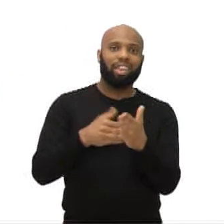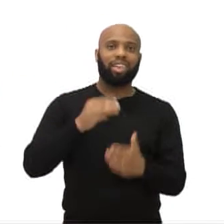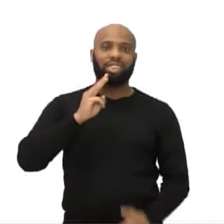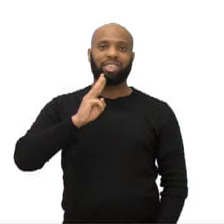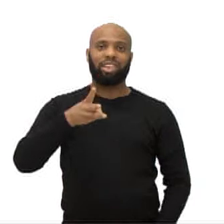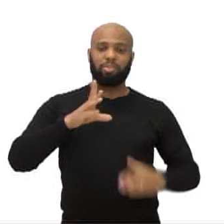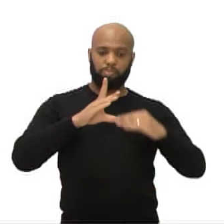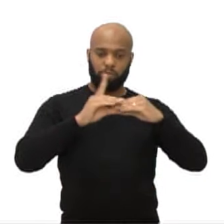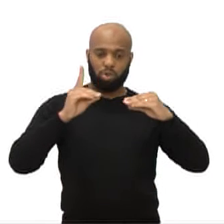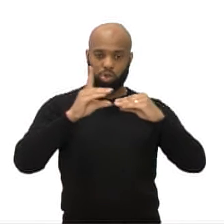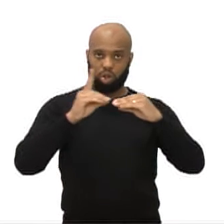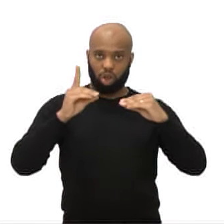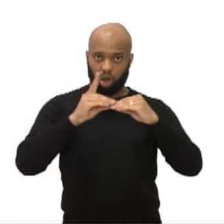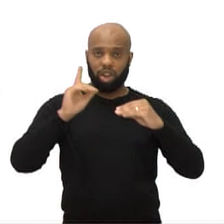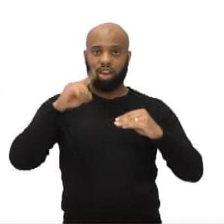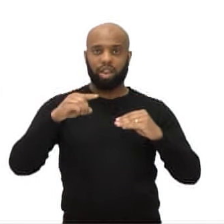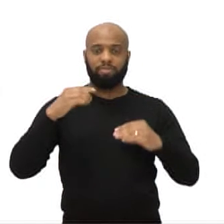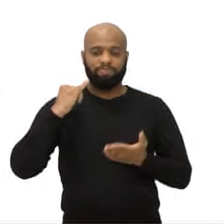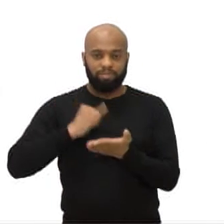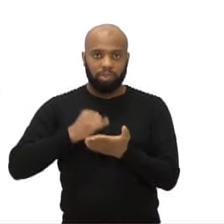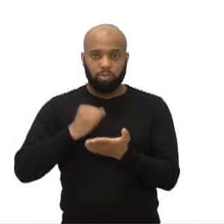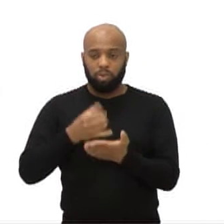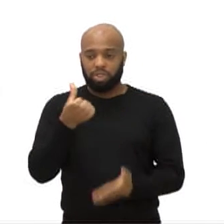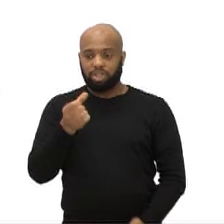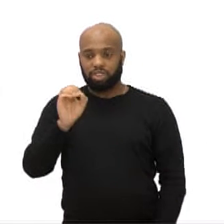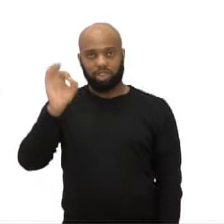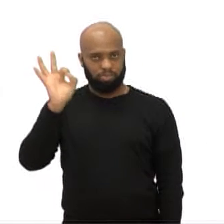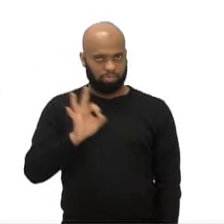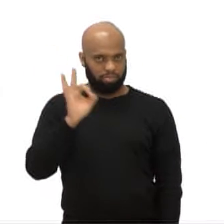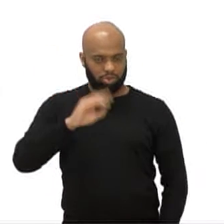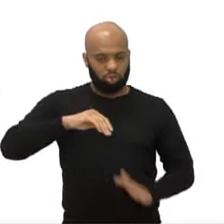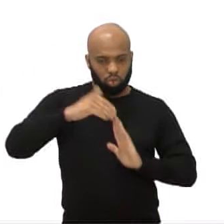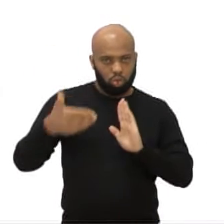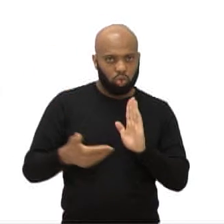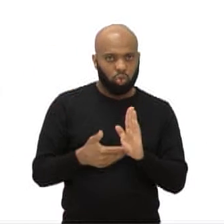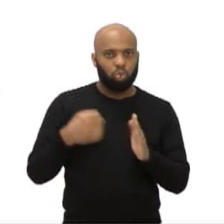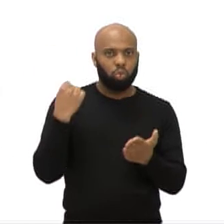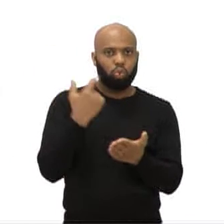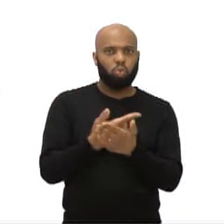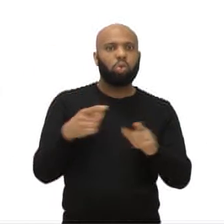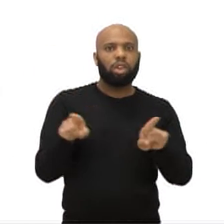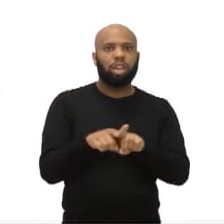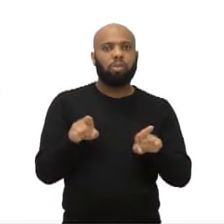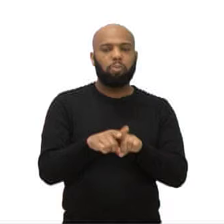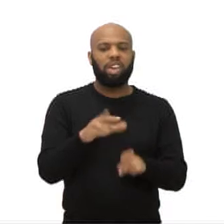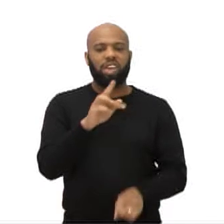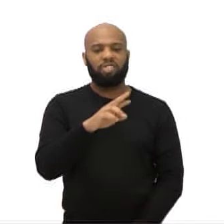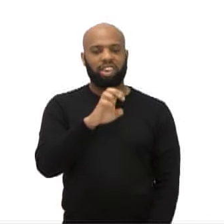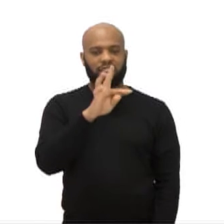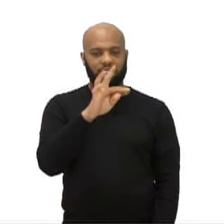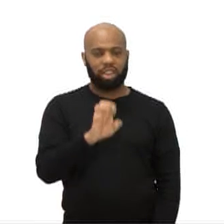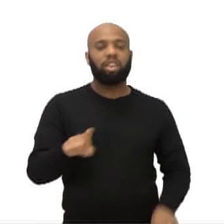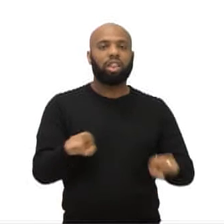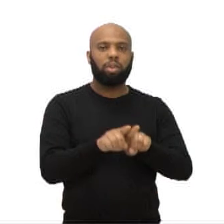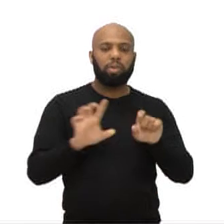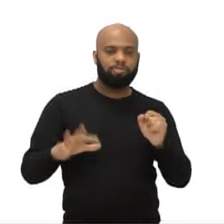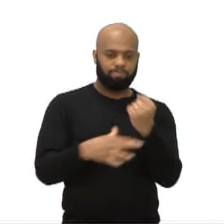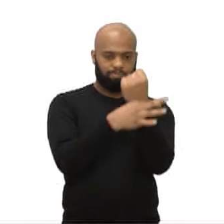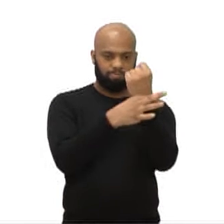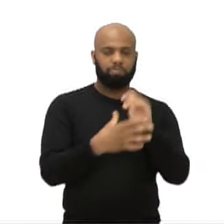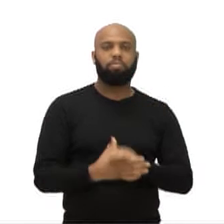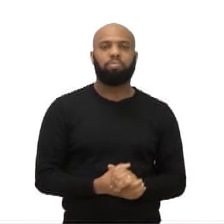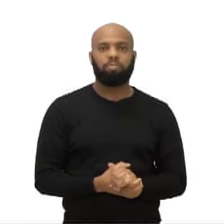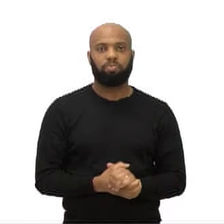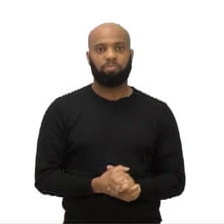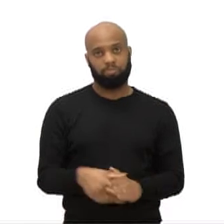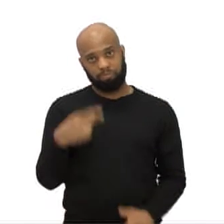de 60% sobre o valor total da compra, do frete e do seguro. Tá? Então, olha